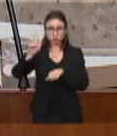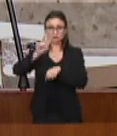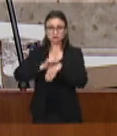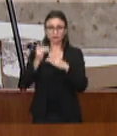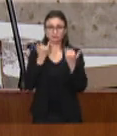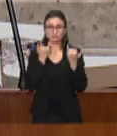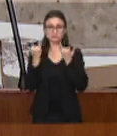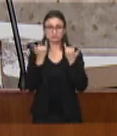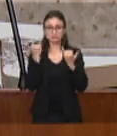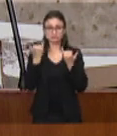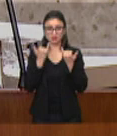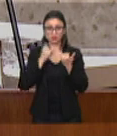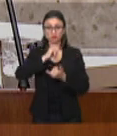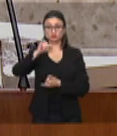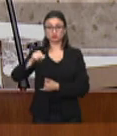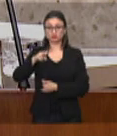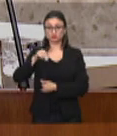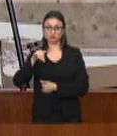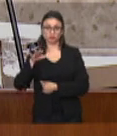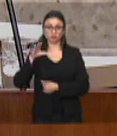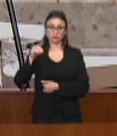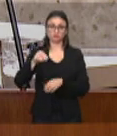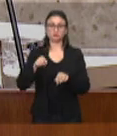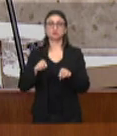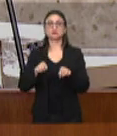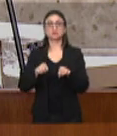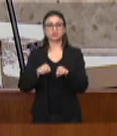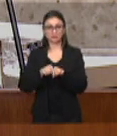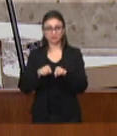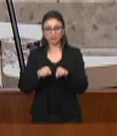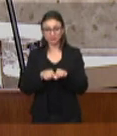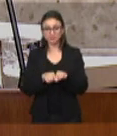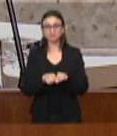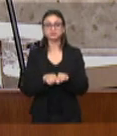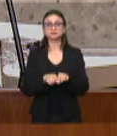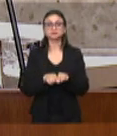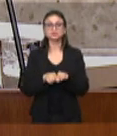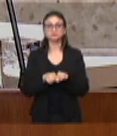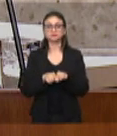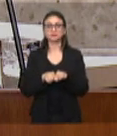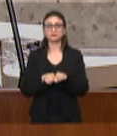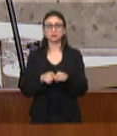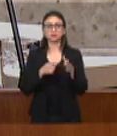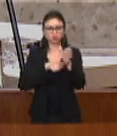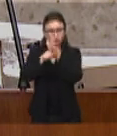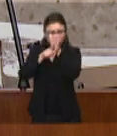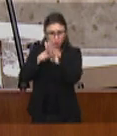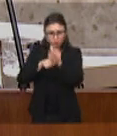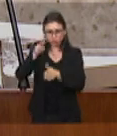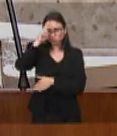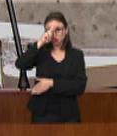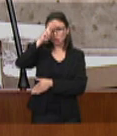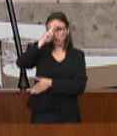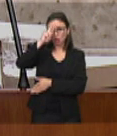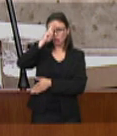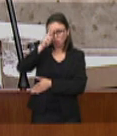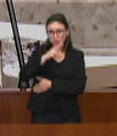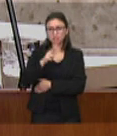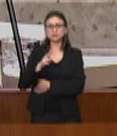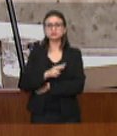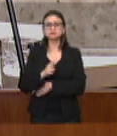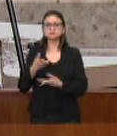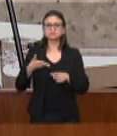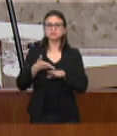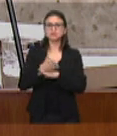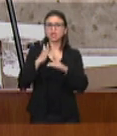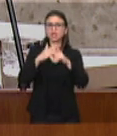Informação, e Júlio César Soares da Silva, historiador, ao se debruçarem sobre a igreja